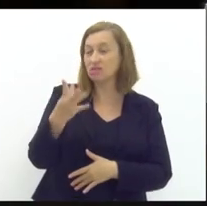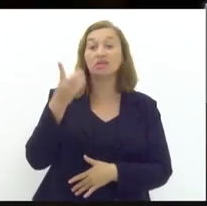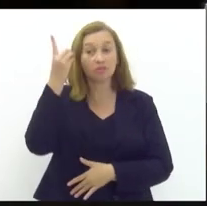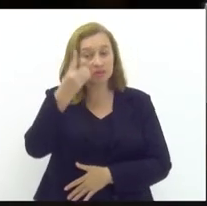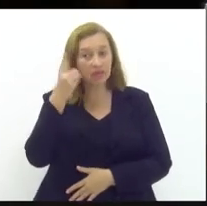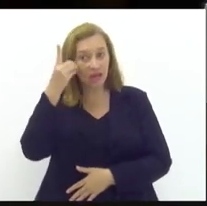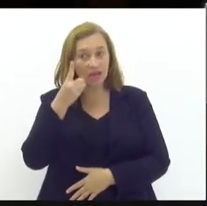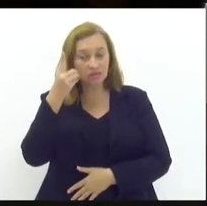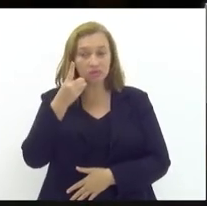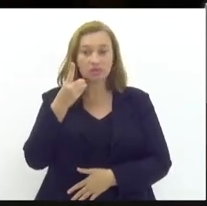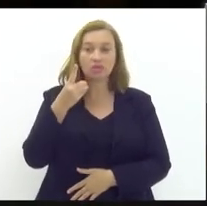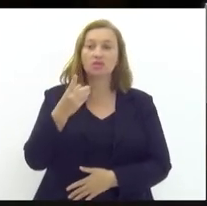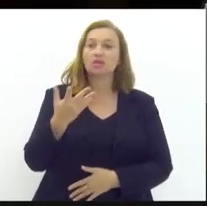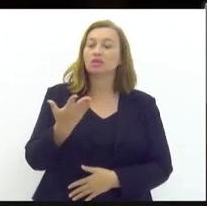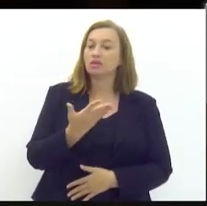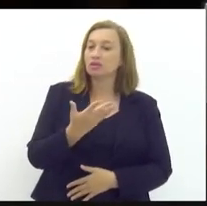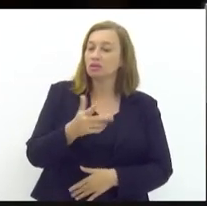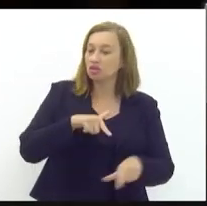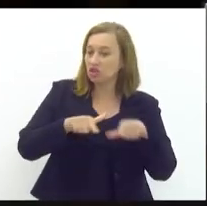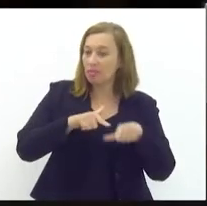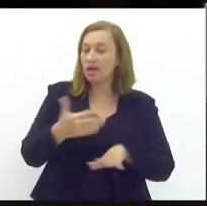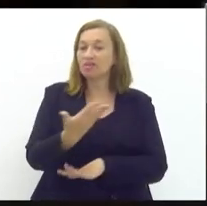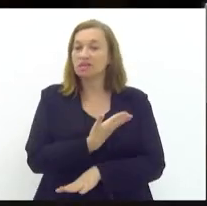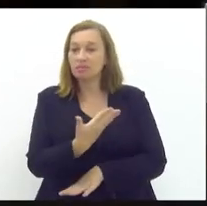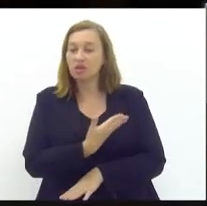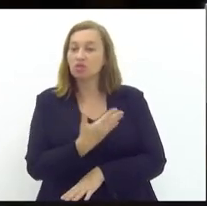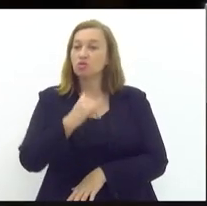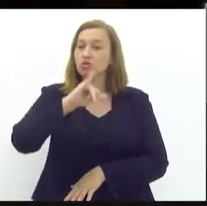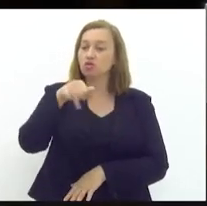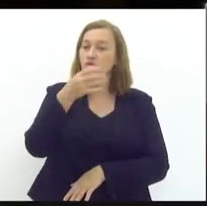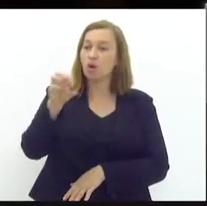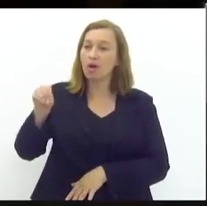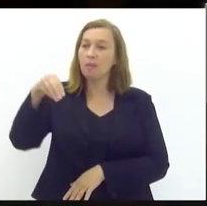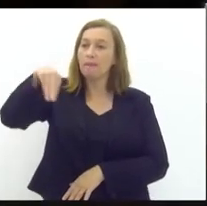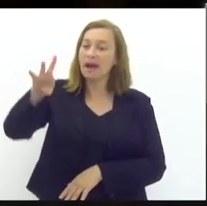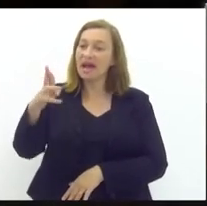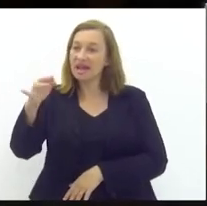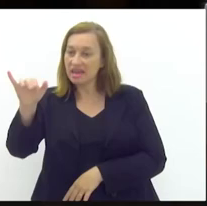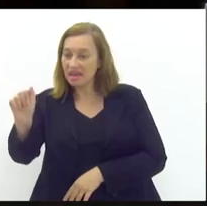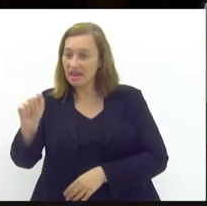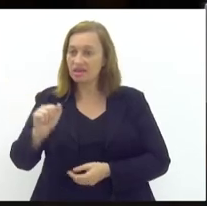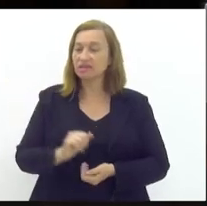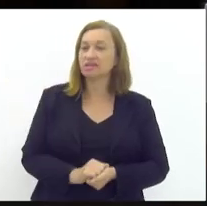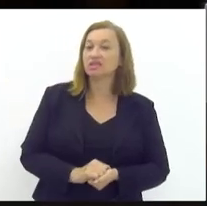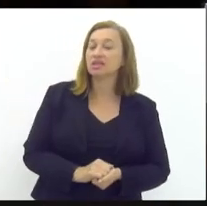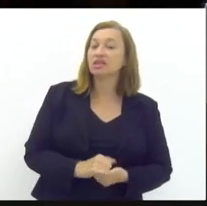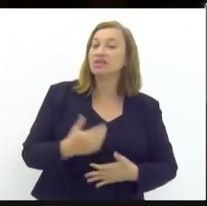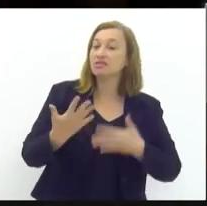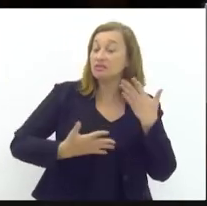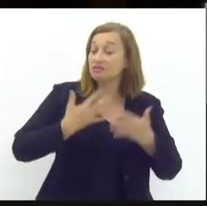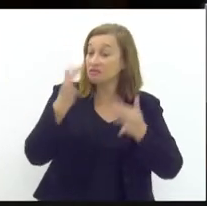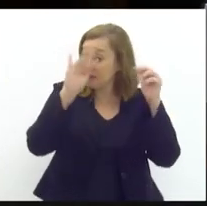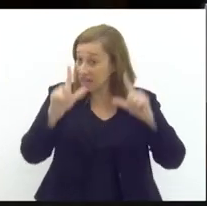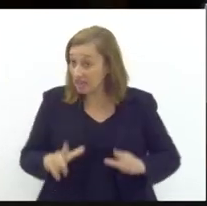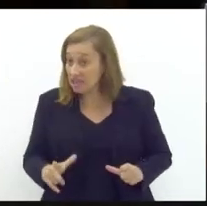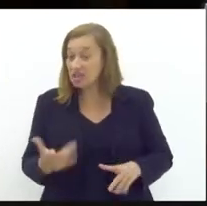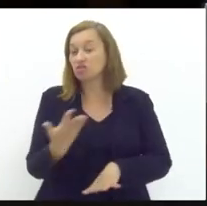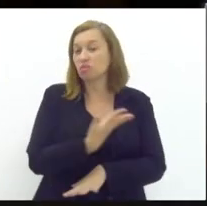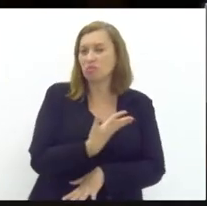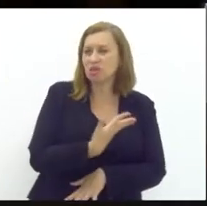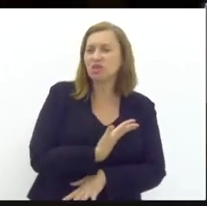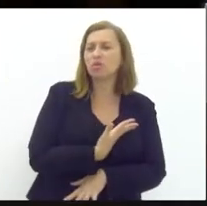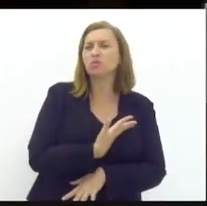deputado de nomeado dos trabalhos dos meus colegas João Maria Sérgio godetti o pessoal tá atualizando Eu fico feliz porque assim como o meu